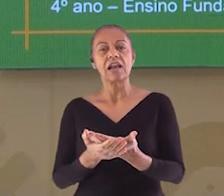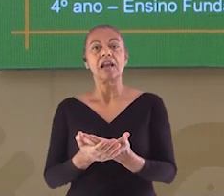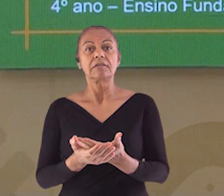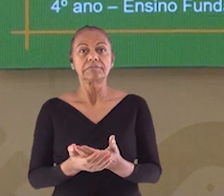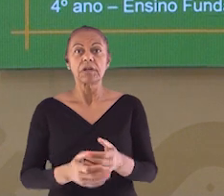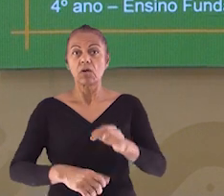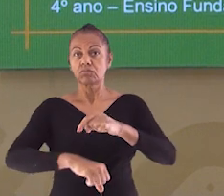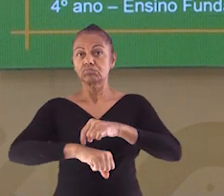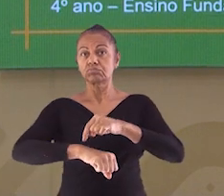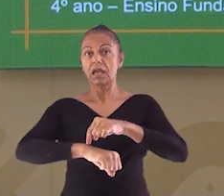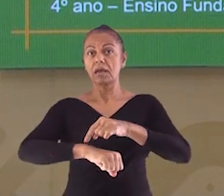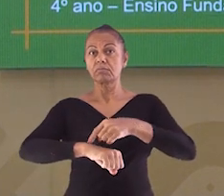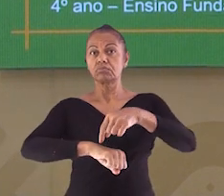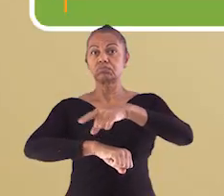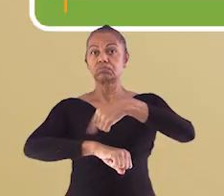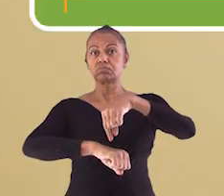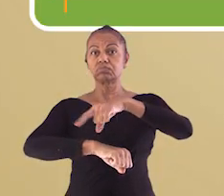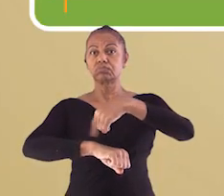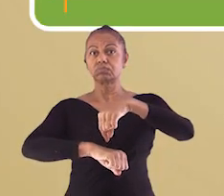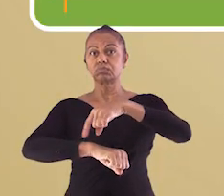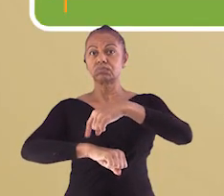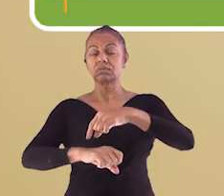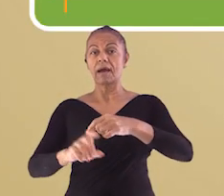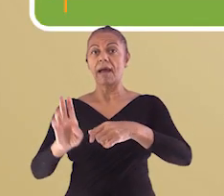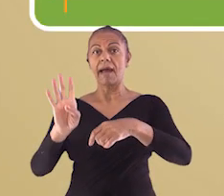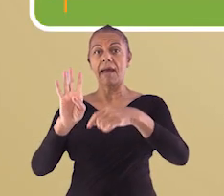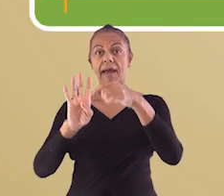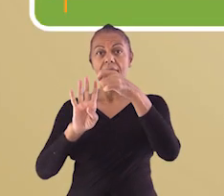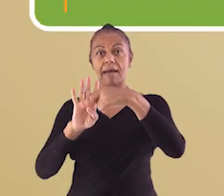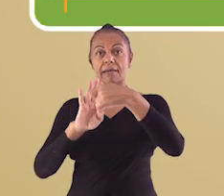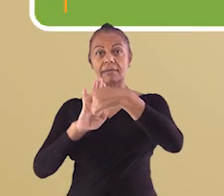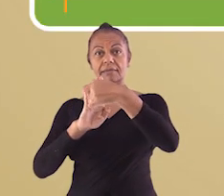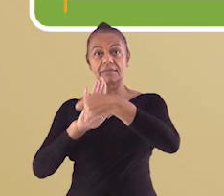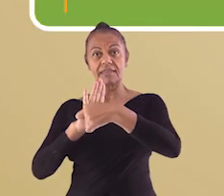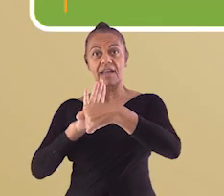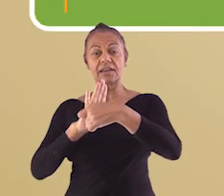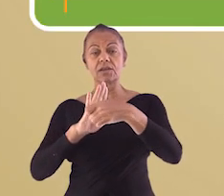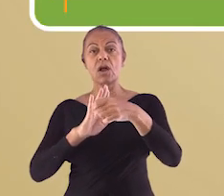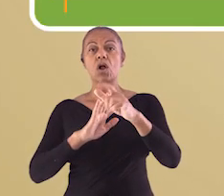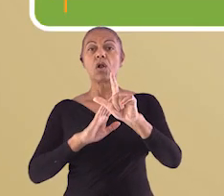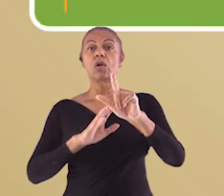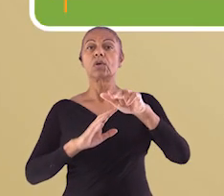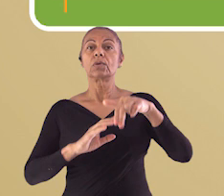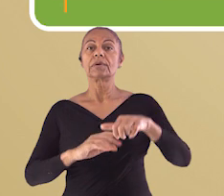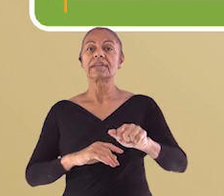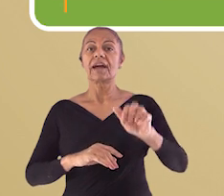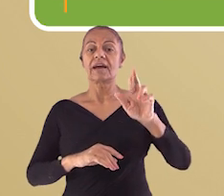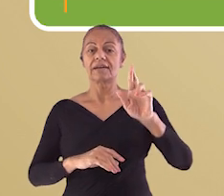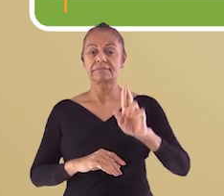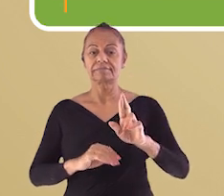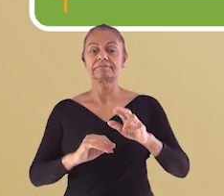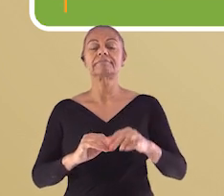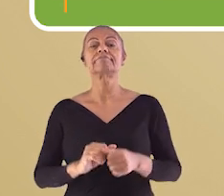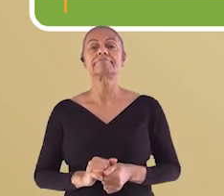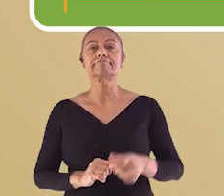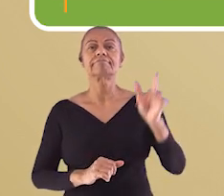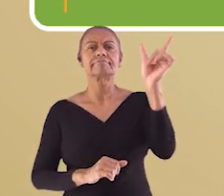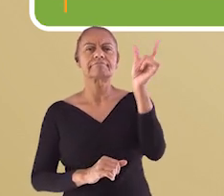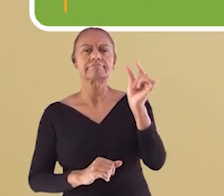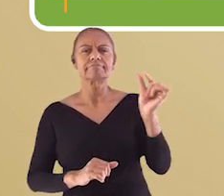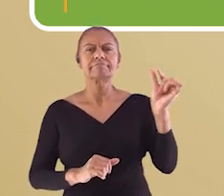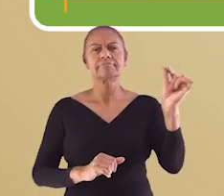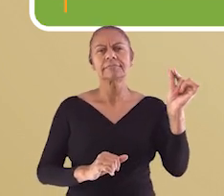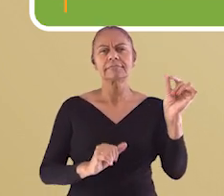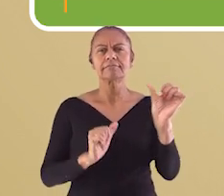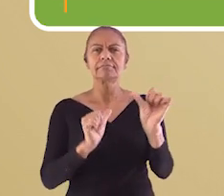o calendário lunar. A habilidade trabalhada visa associar os movimentos cíclicos da